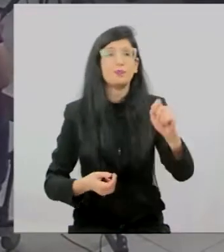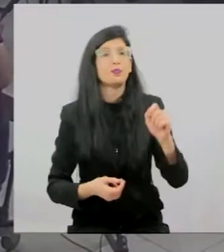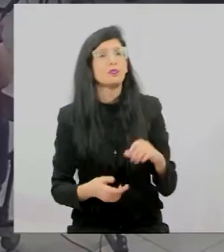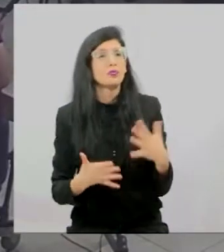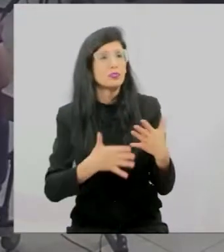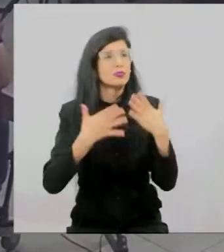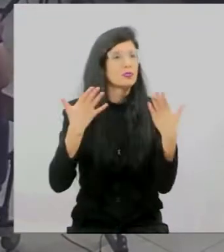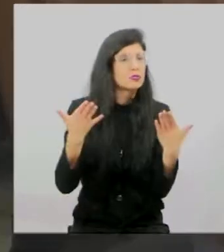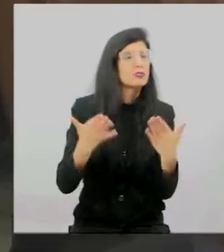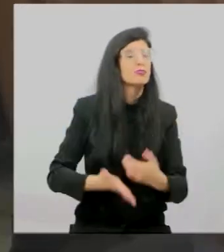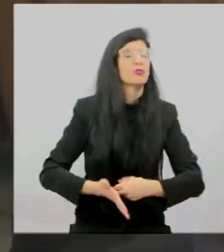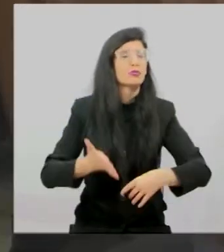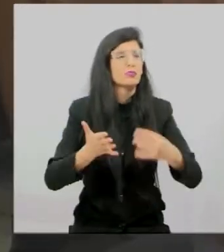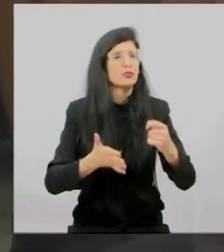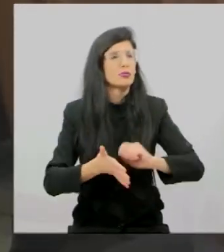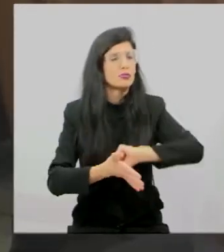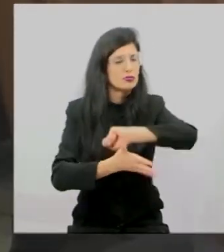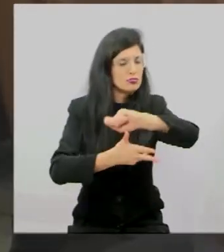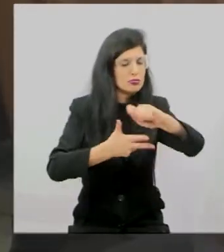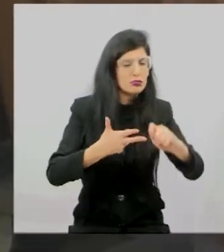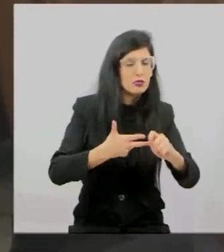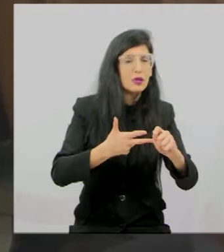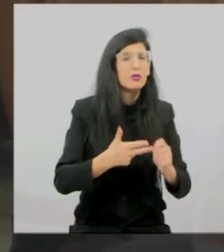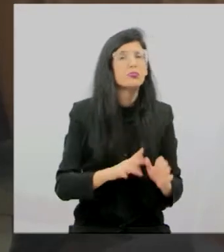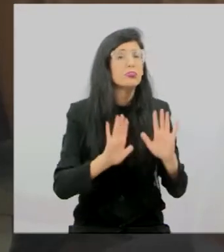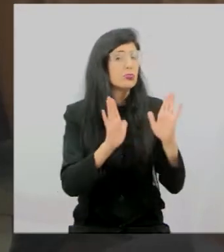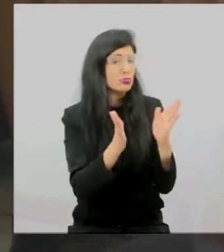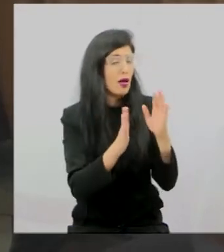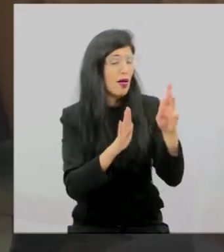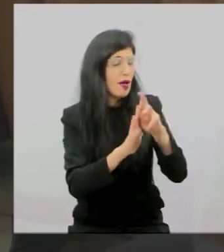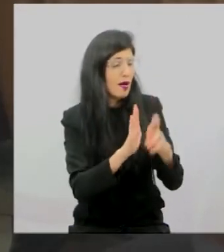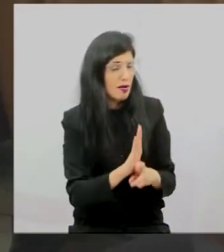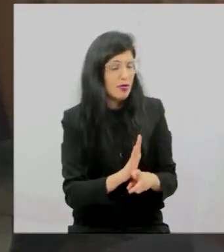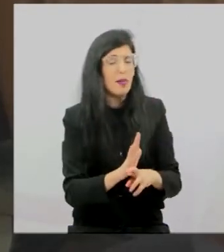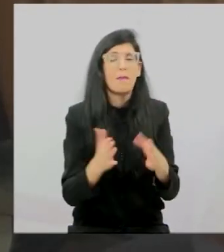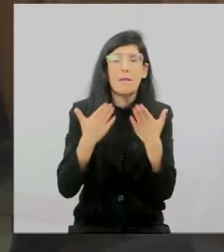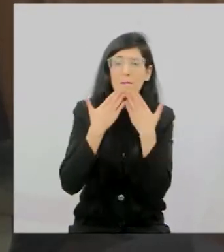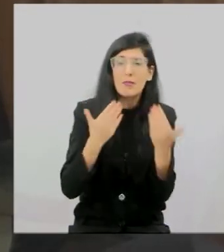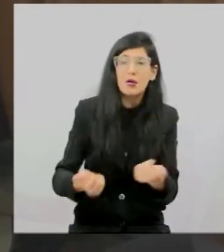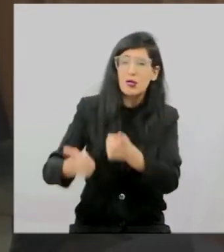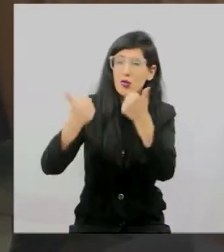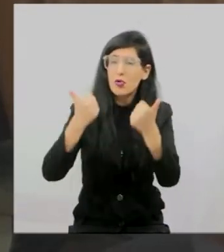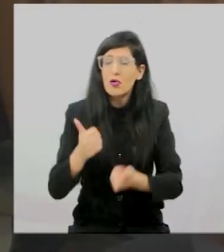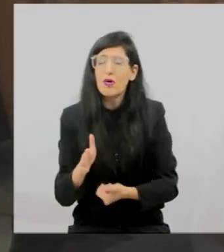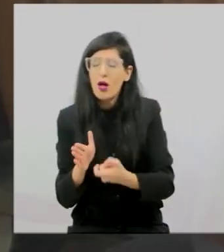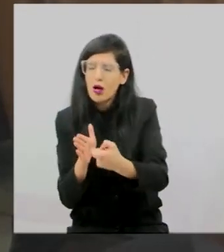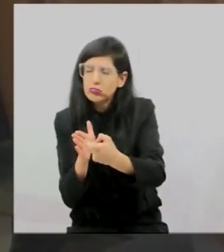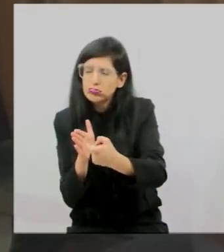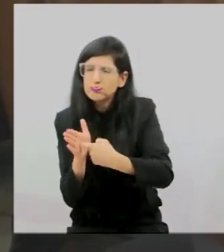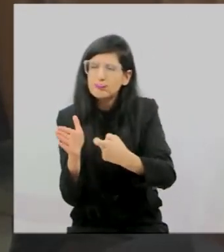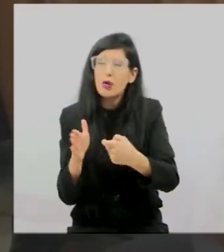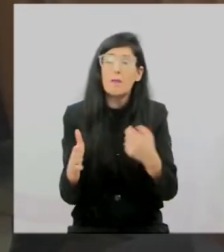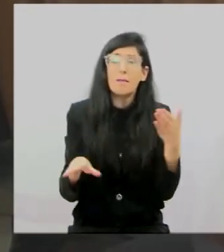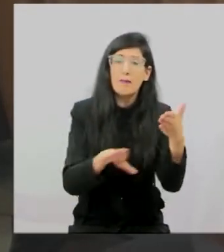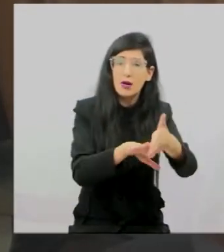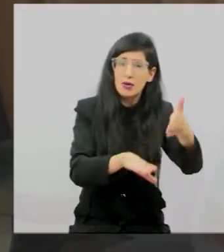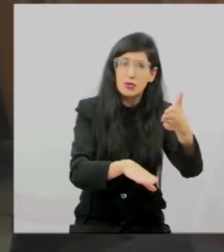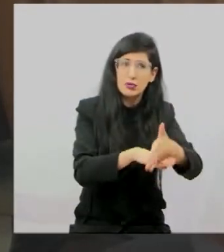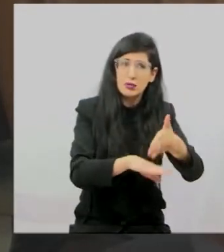das indicações de que poderia melhorar esse contrato. Eu participei com mais ou menos umas